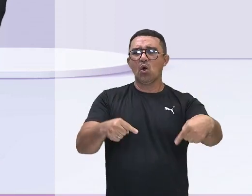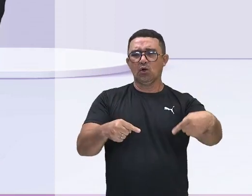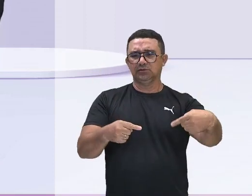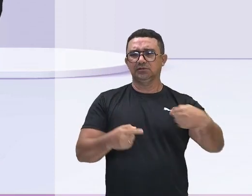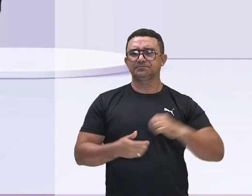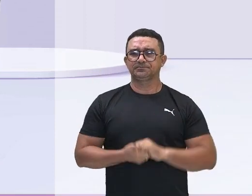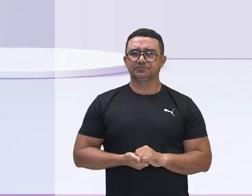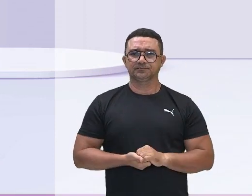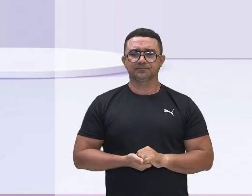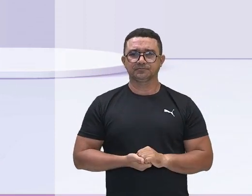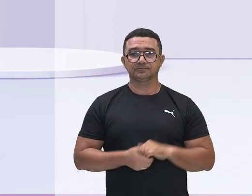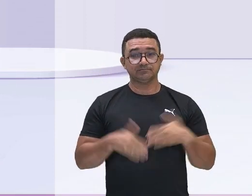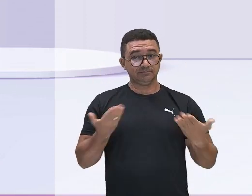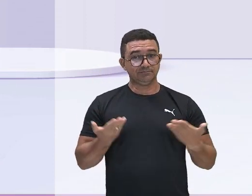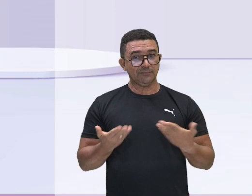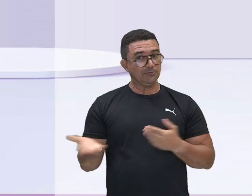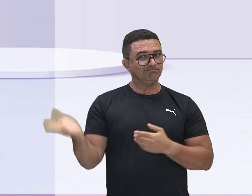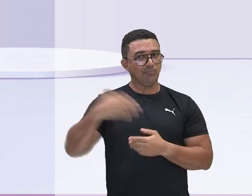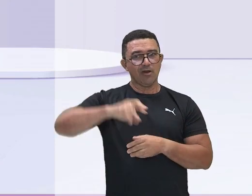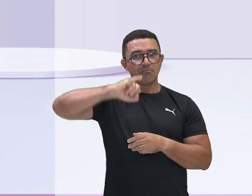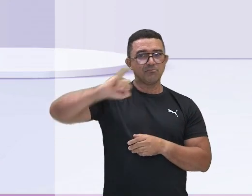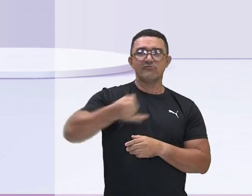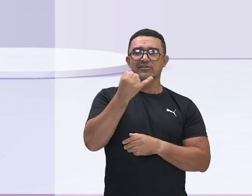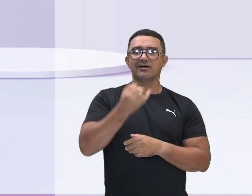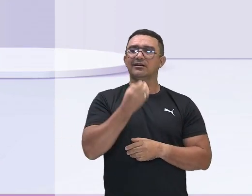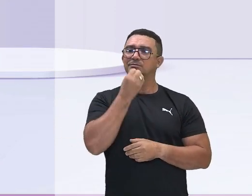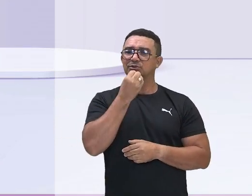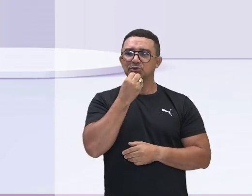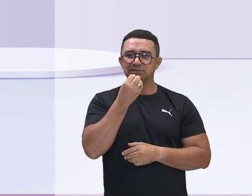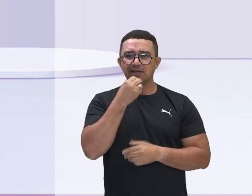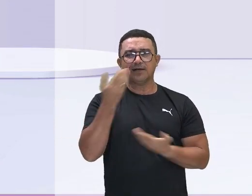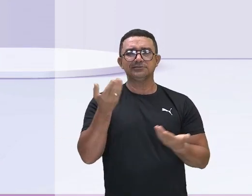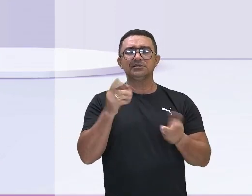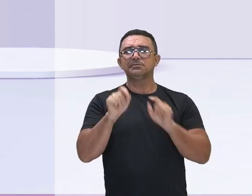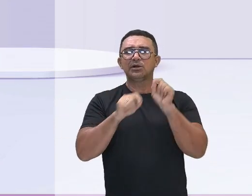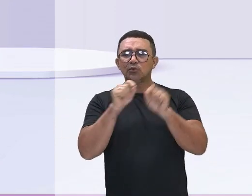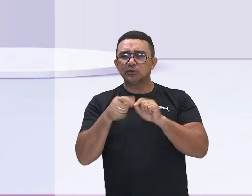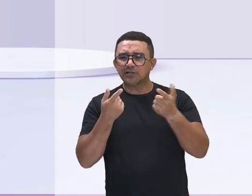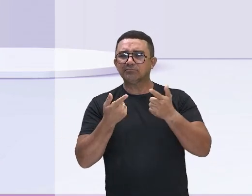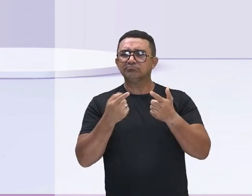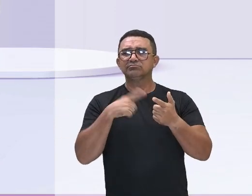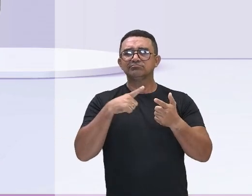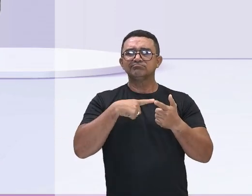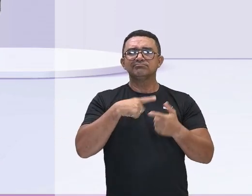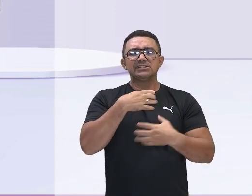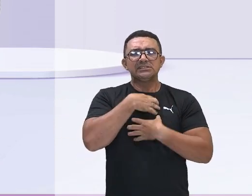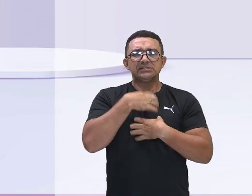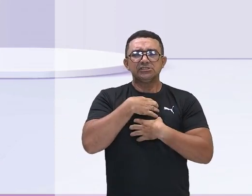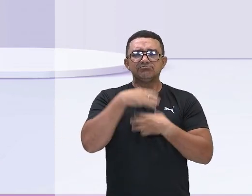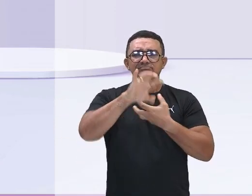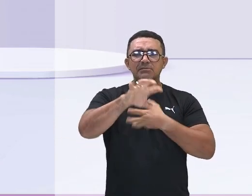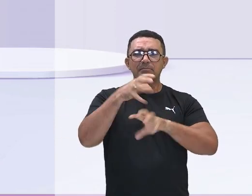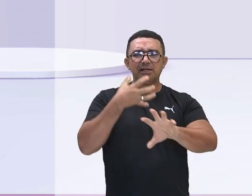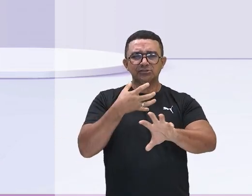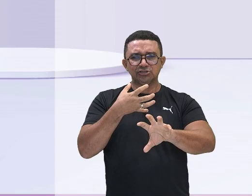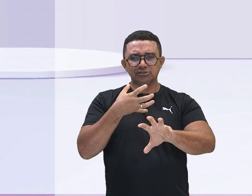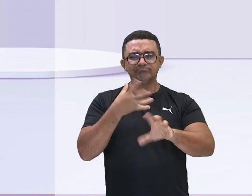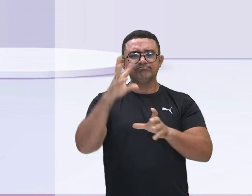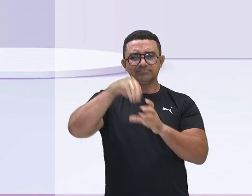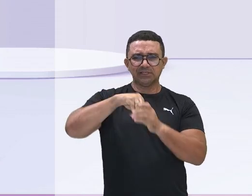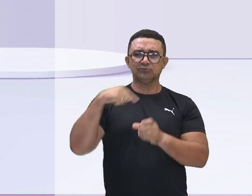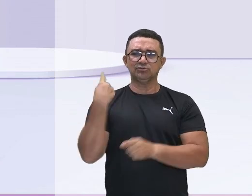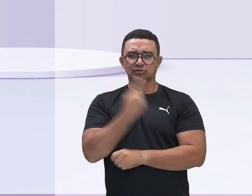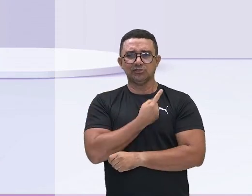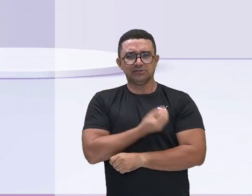Então, vamos aproveitar essa oportunidade para cultivar a empatia em nossas vidas e em